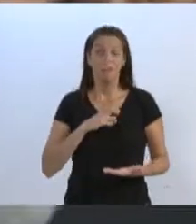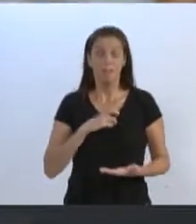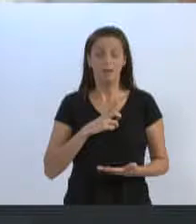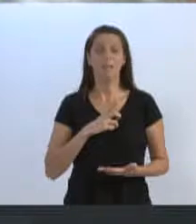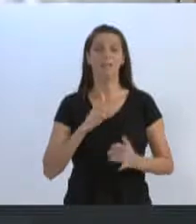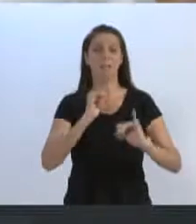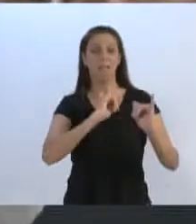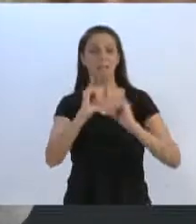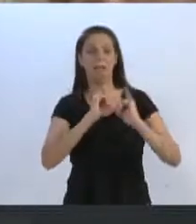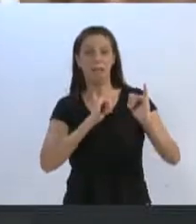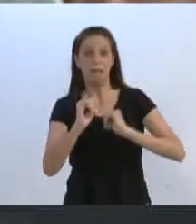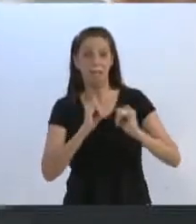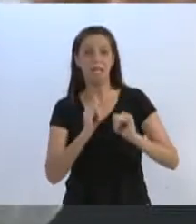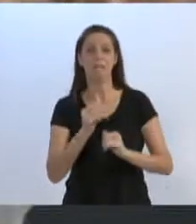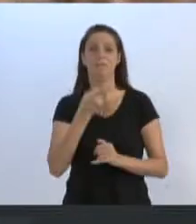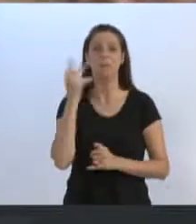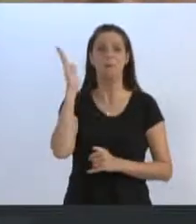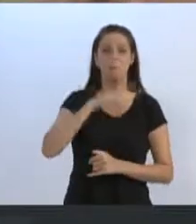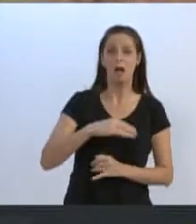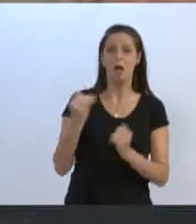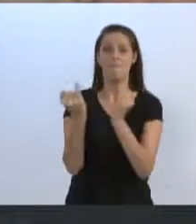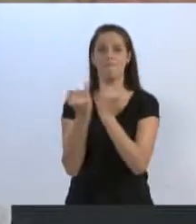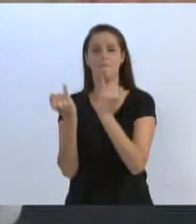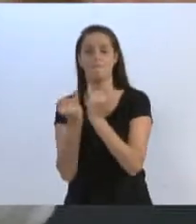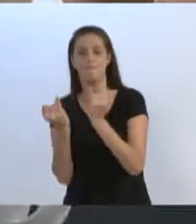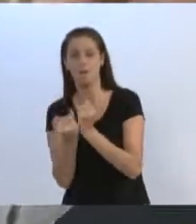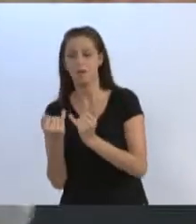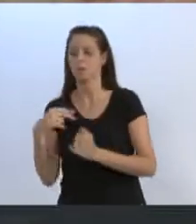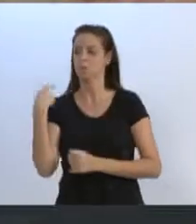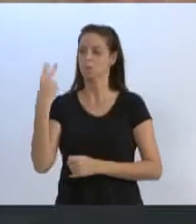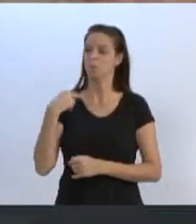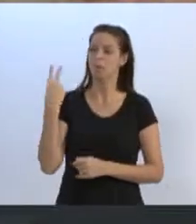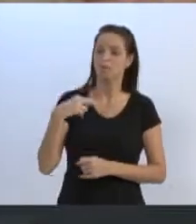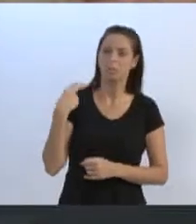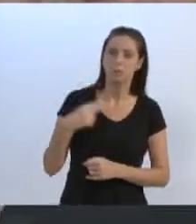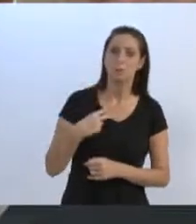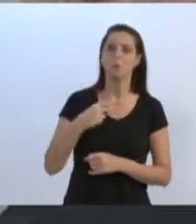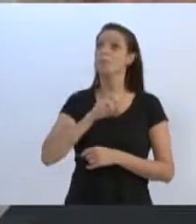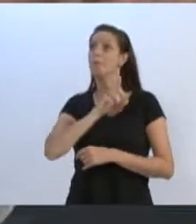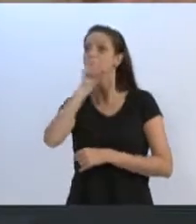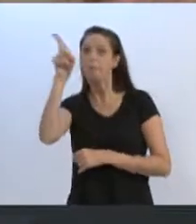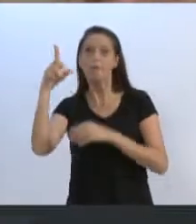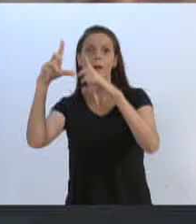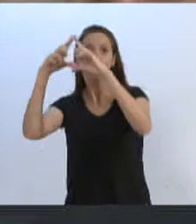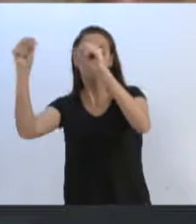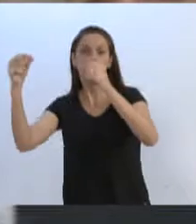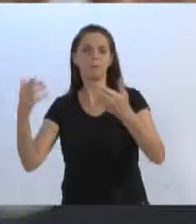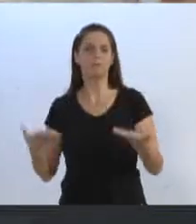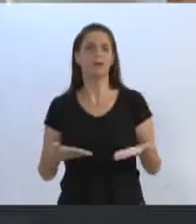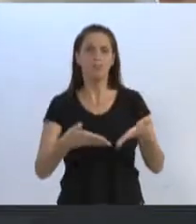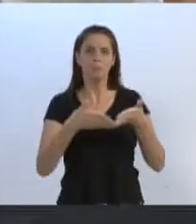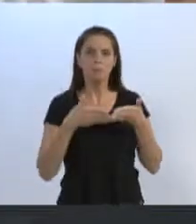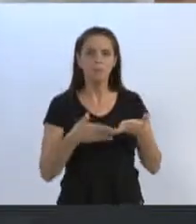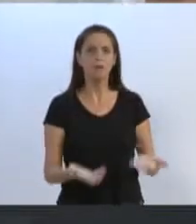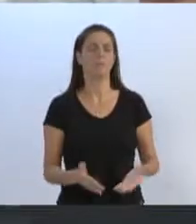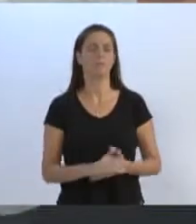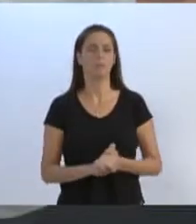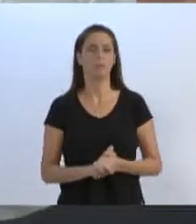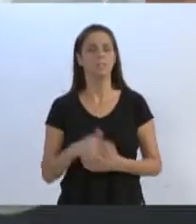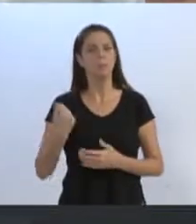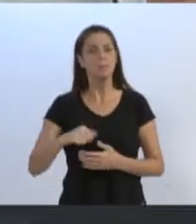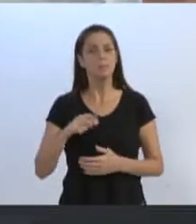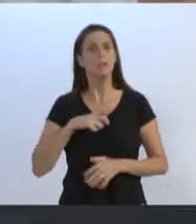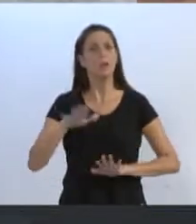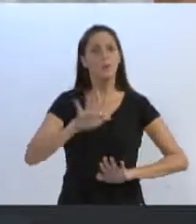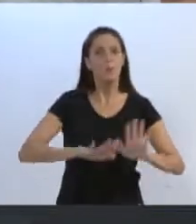internet, que estão gastando dinheiro público, e o nosso deputado, infelizmente, por que não usa a mesma performance? Eu acho que 2 pesos, 2